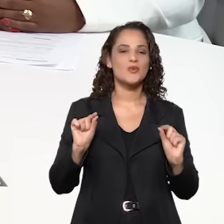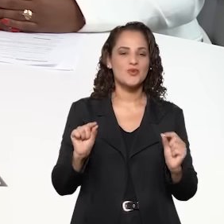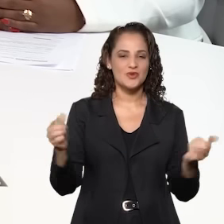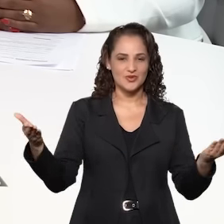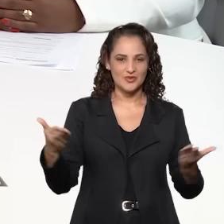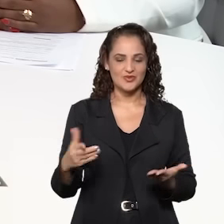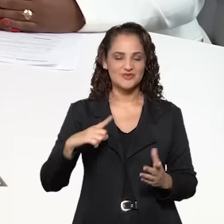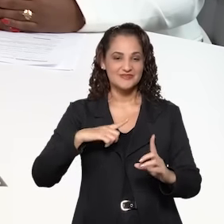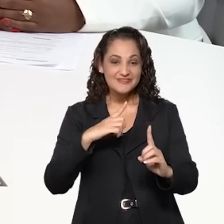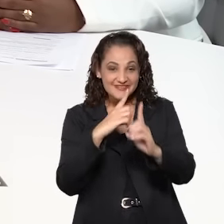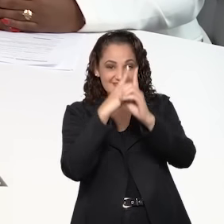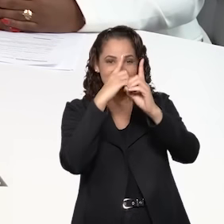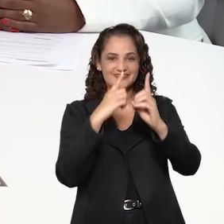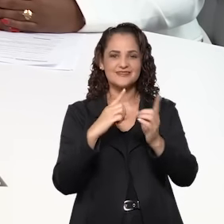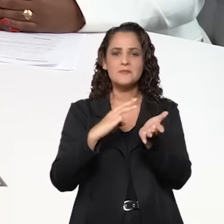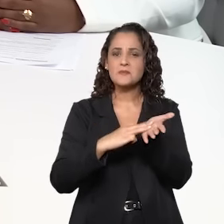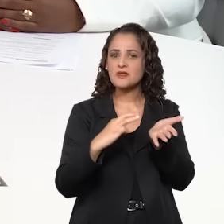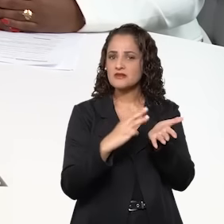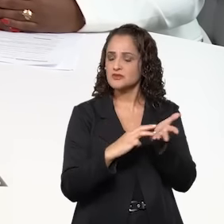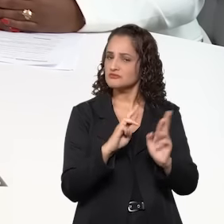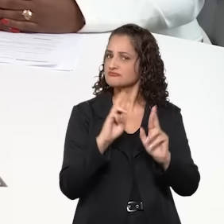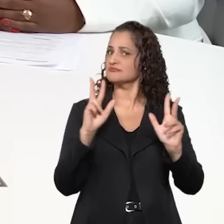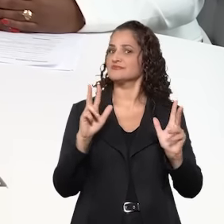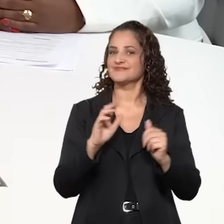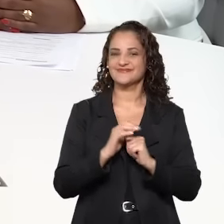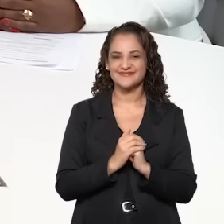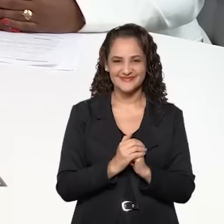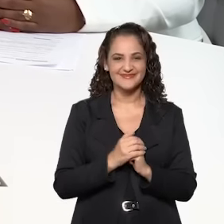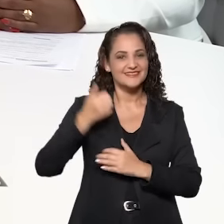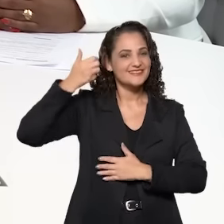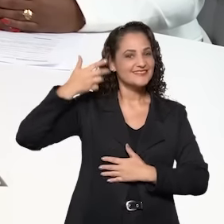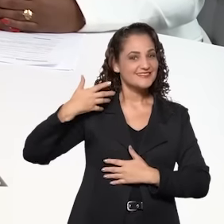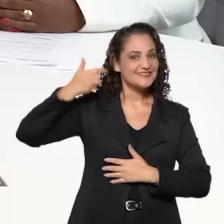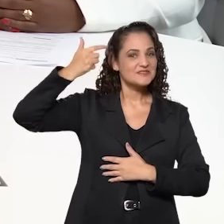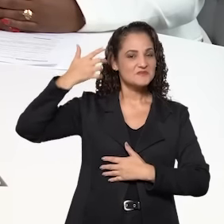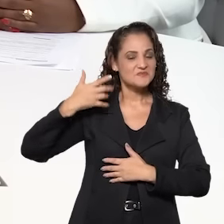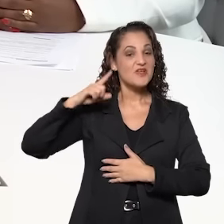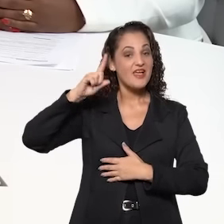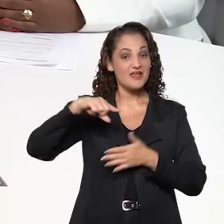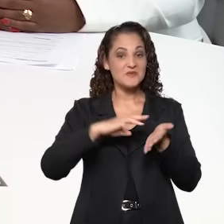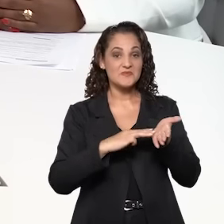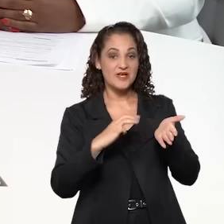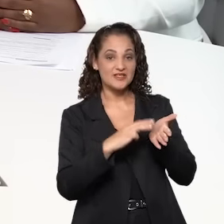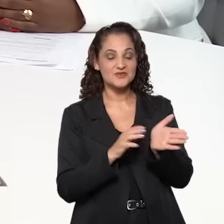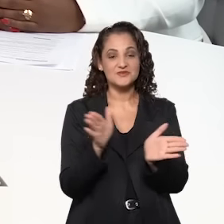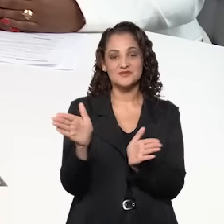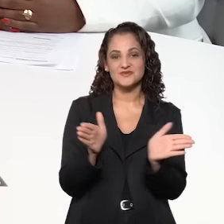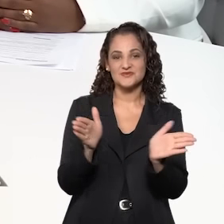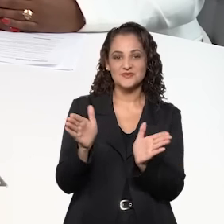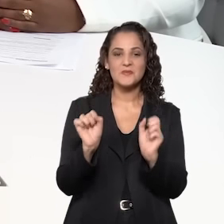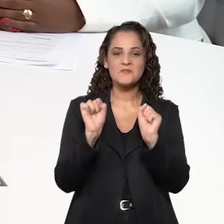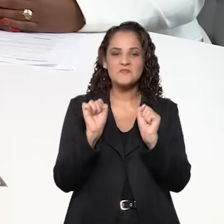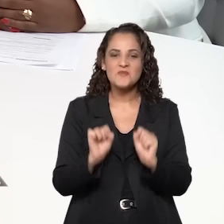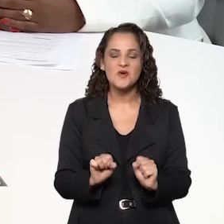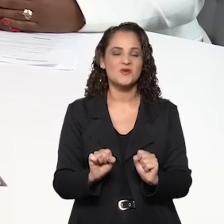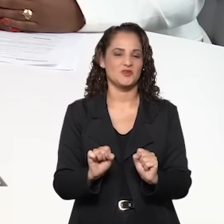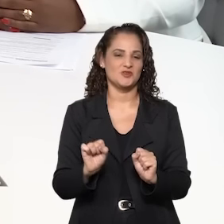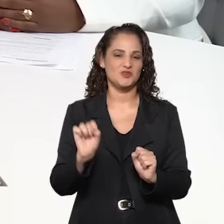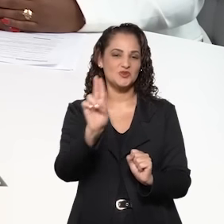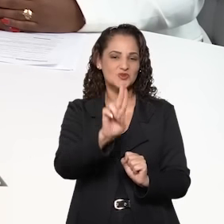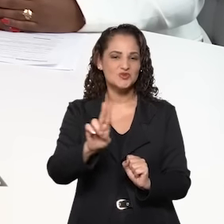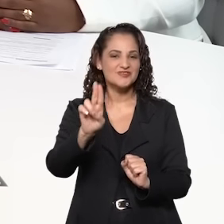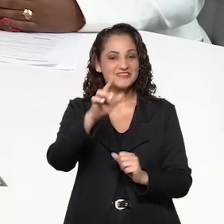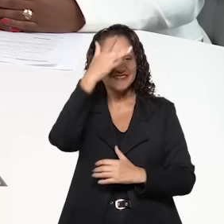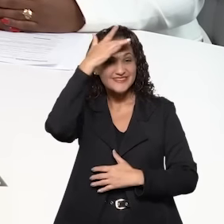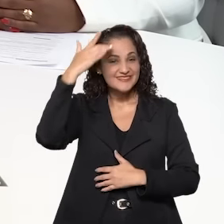trazer pro nosso encontro um recurso diferente a autodescrição é um recurso de acessibilidade que pode ser especialmente